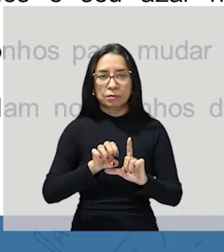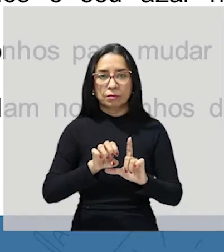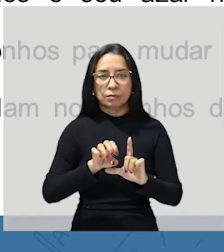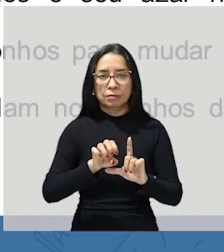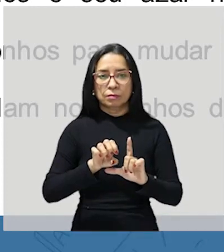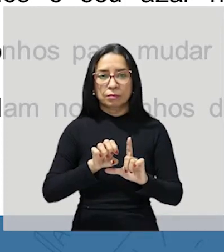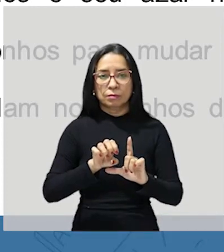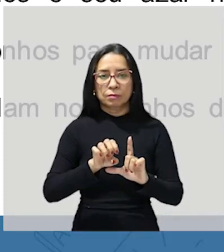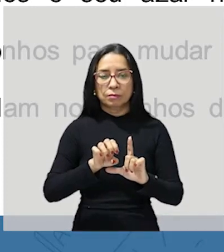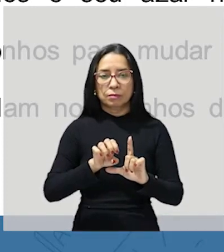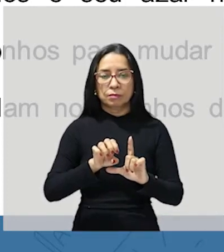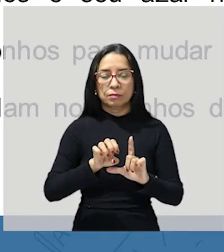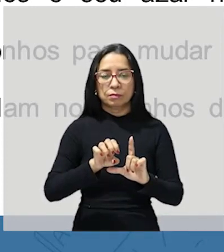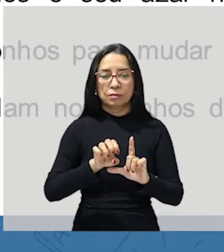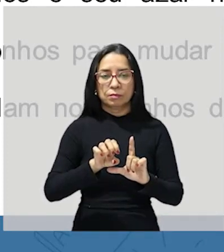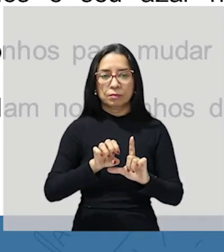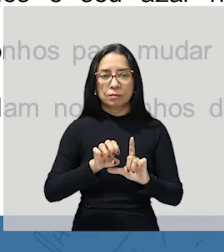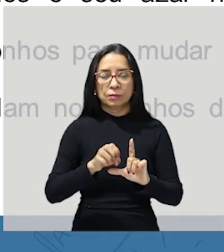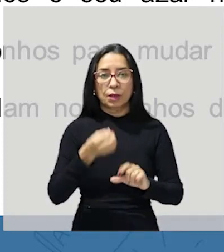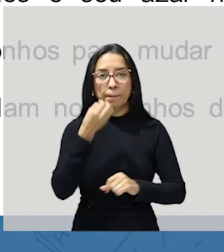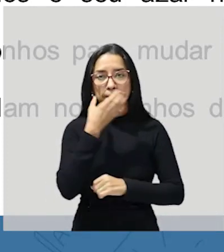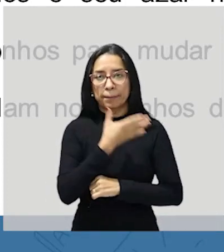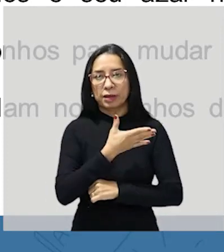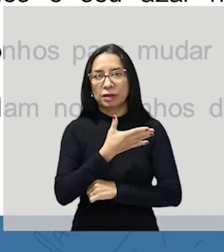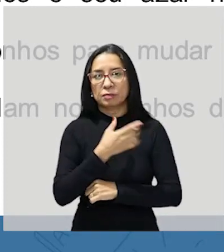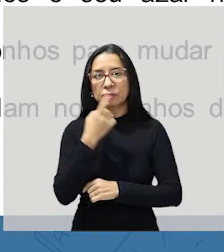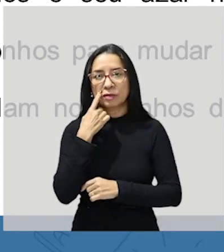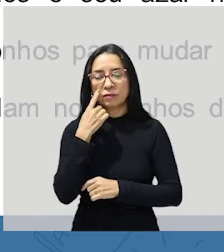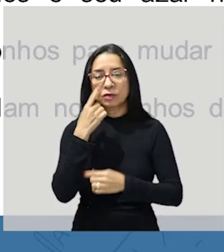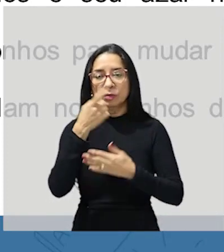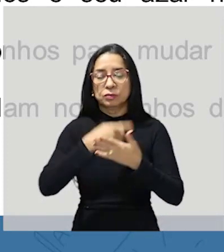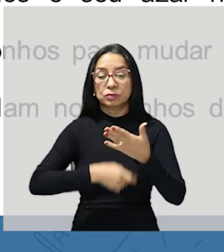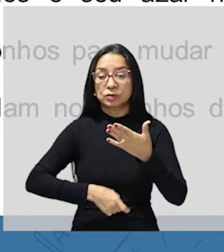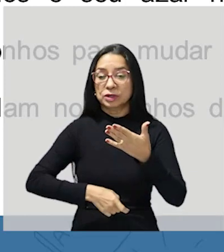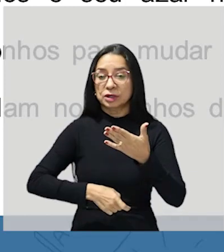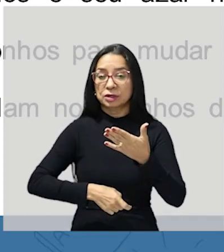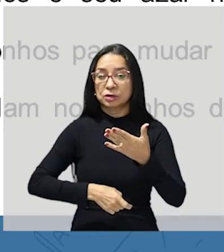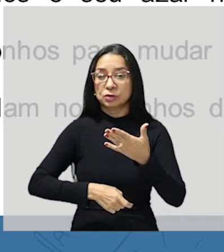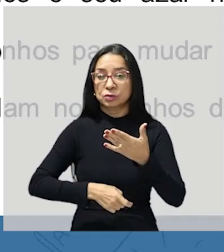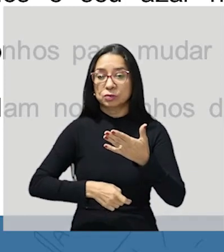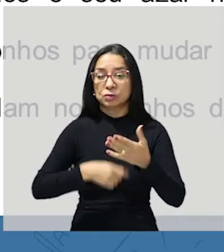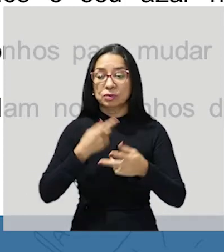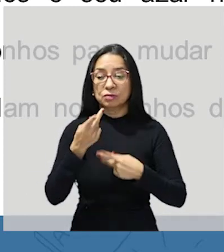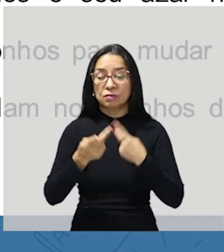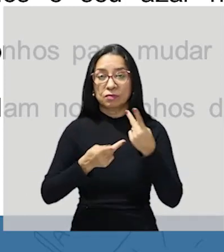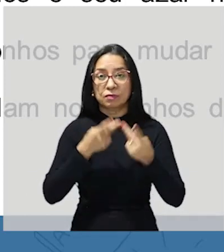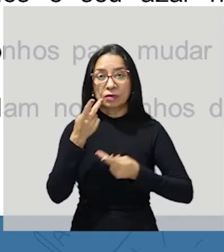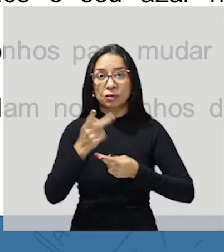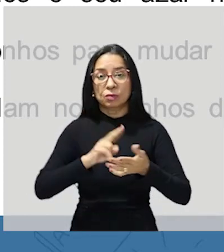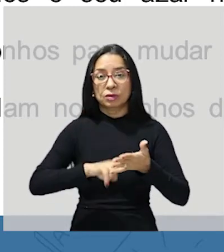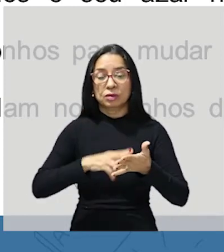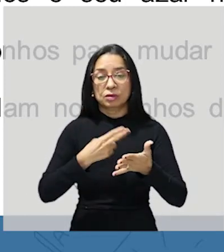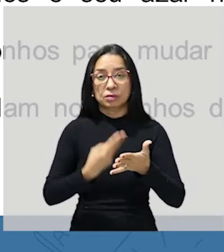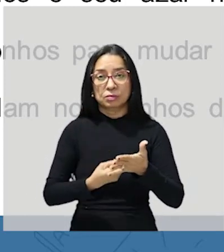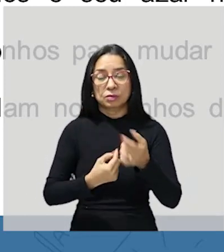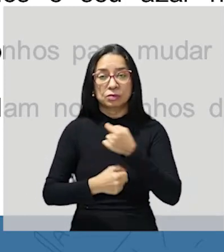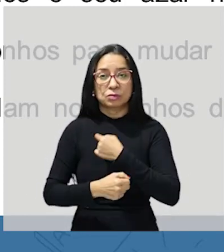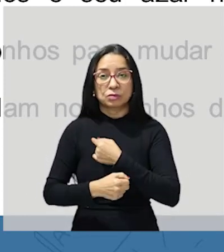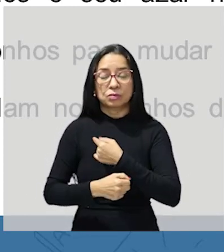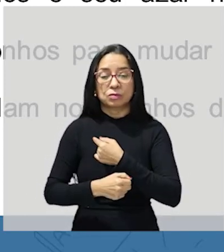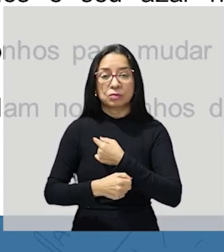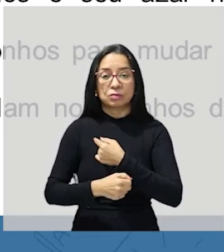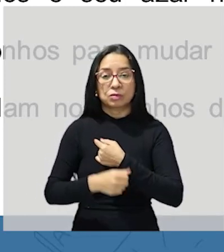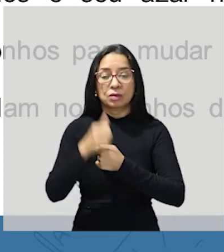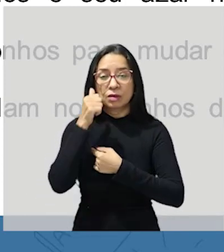nos sonhos de Santiago. Bem, vocês viram no texto, pelo pouquinho que eu falei do texto para vocês, que ela